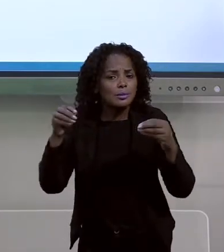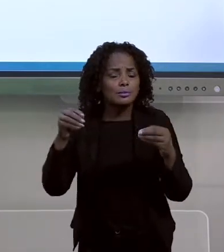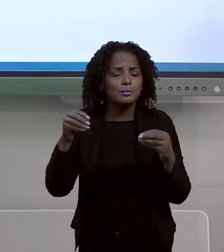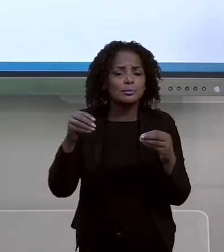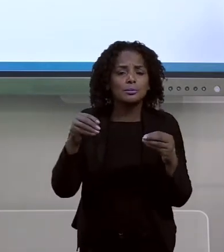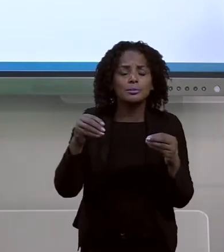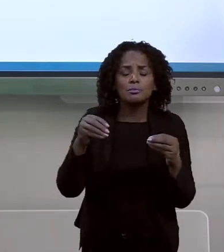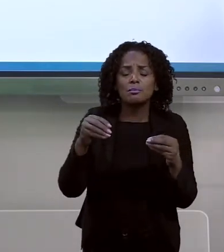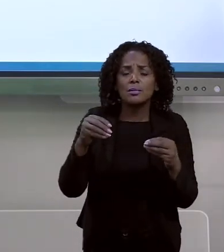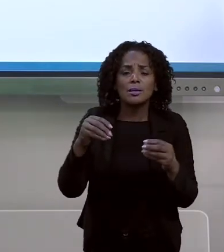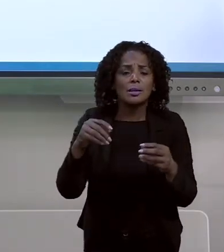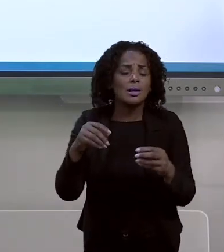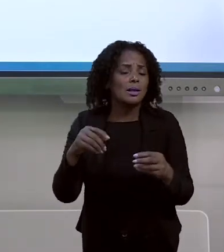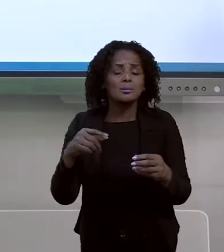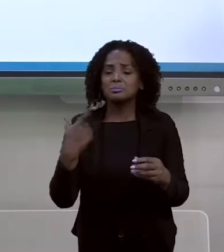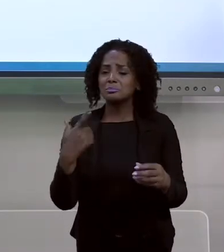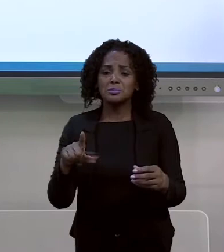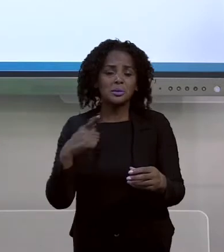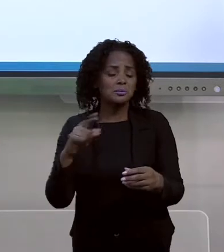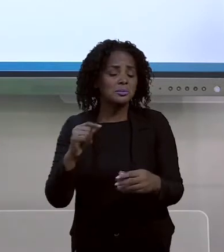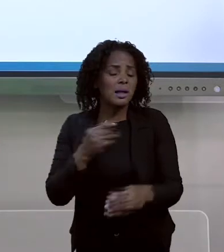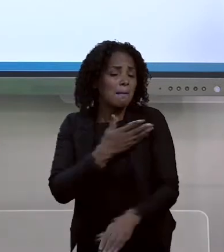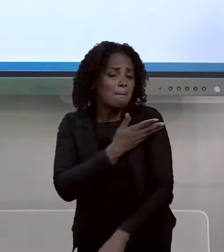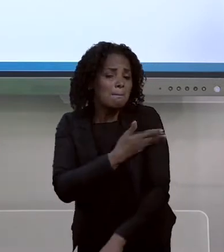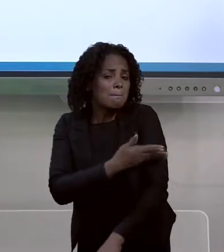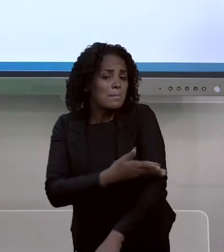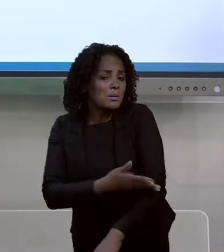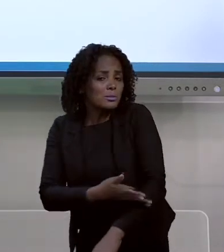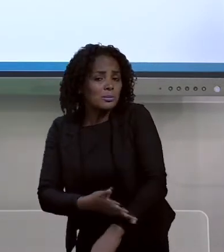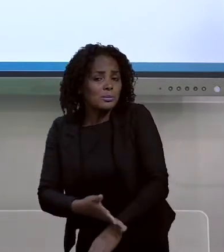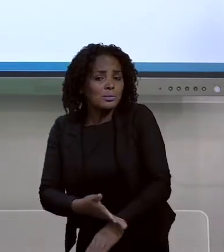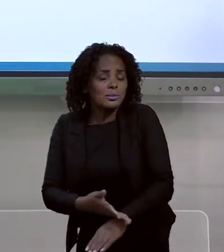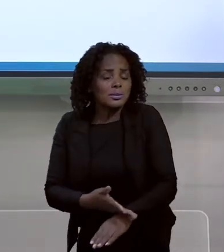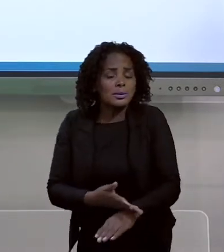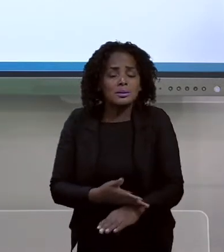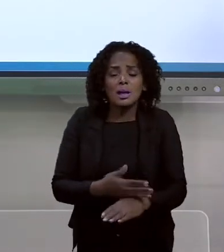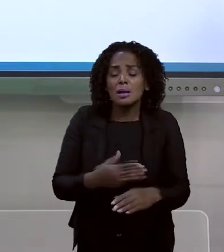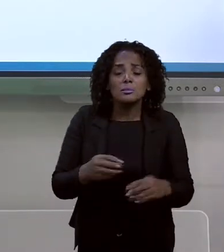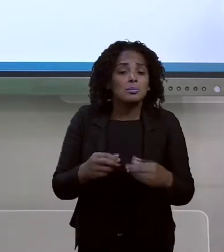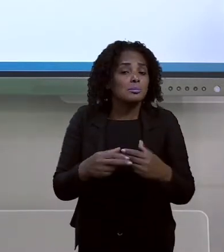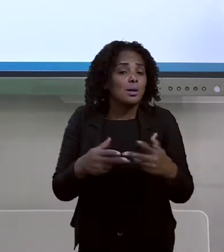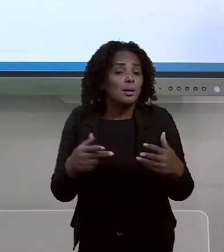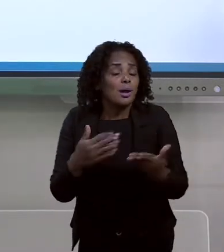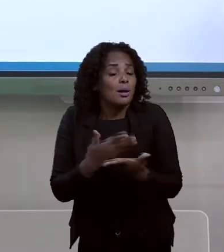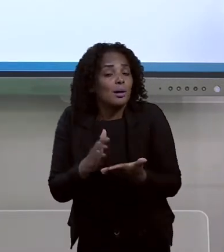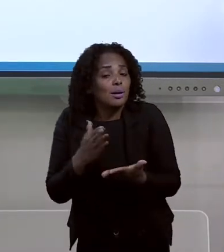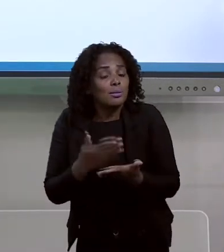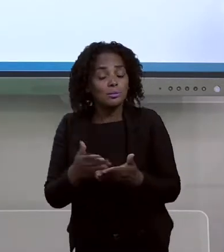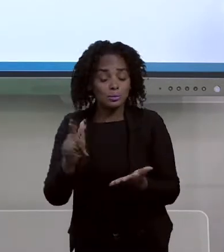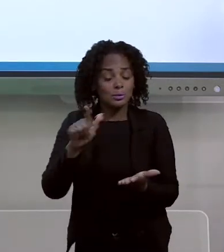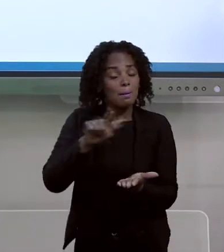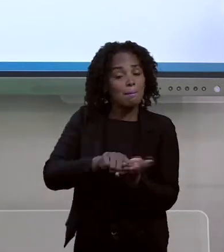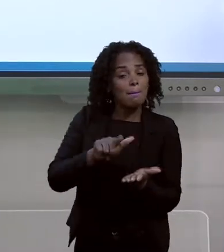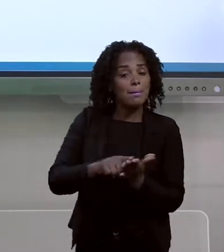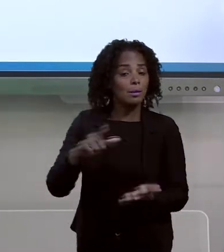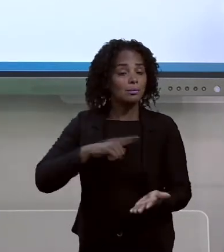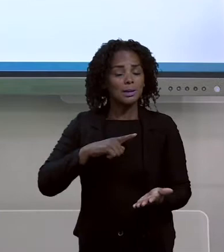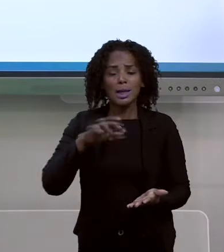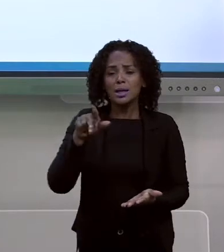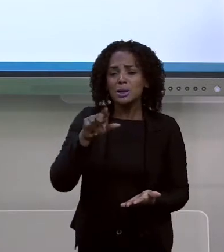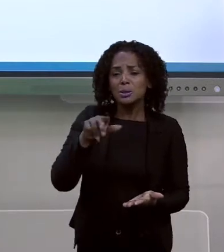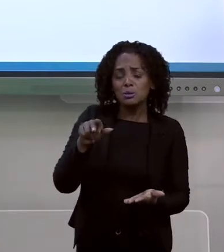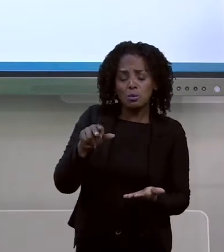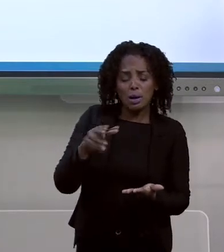uma brancura que às vezes alguns tipos de papéis existem, como a folha do caderno,